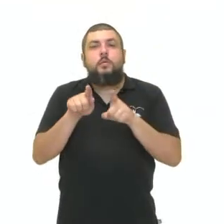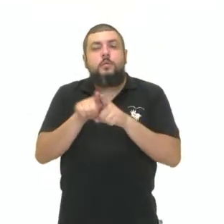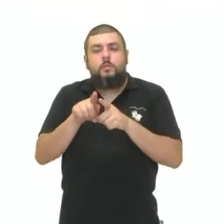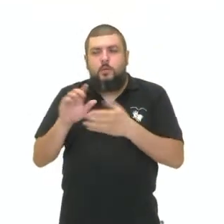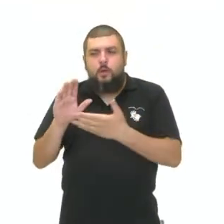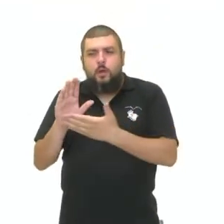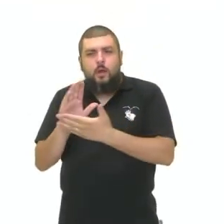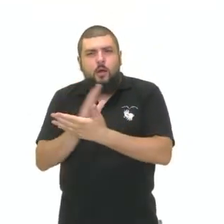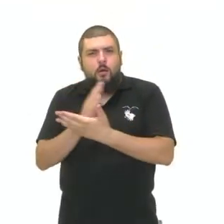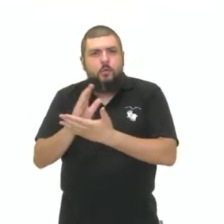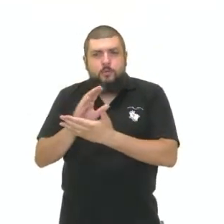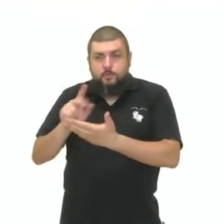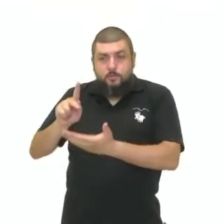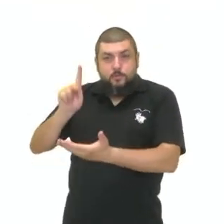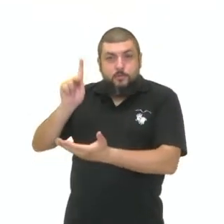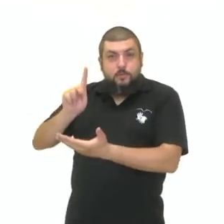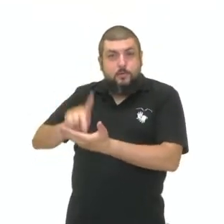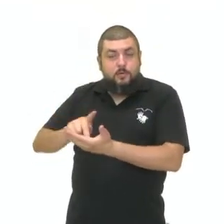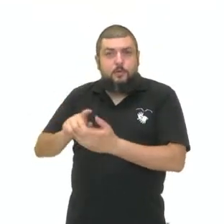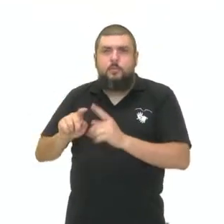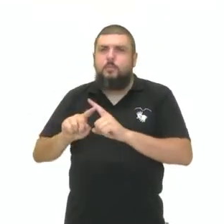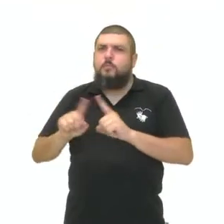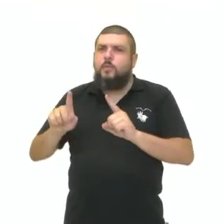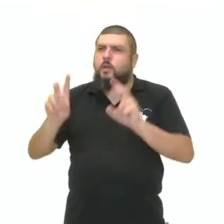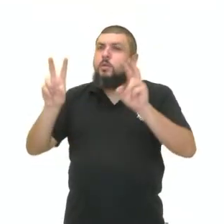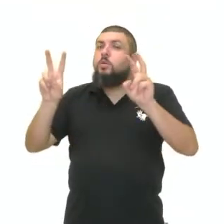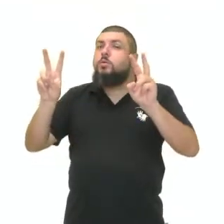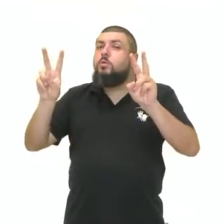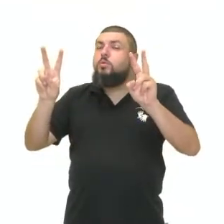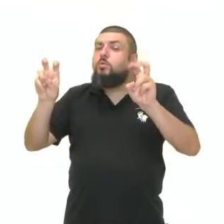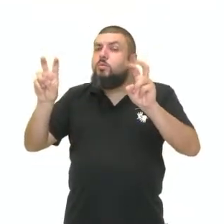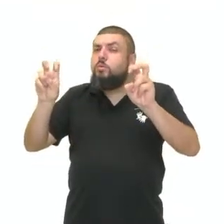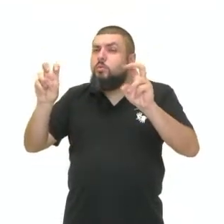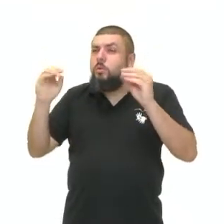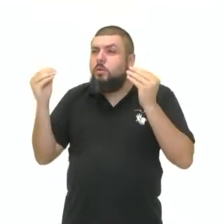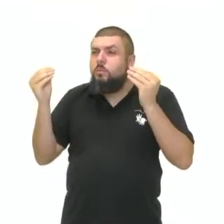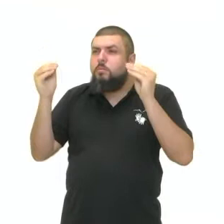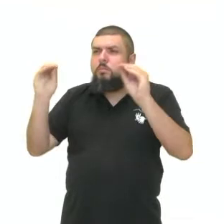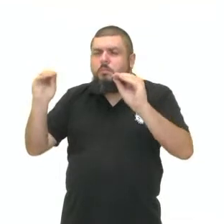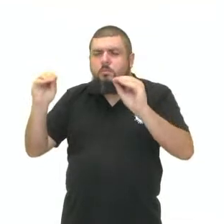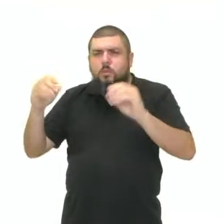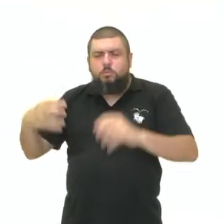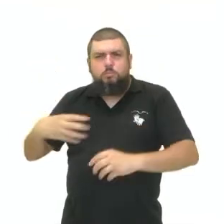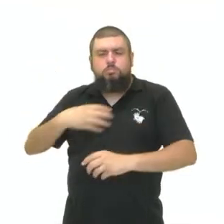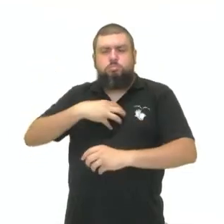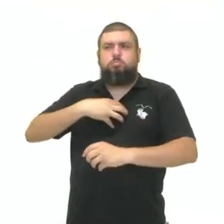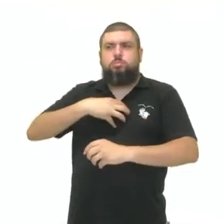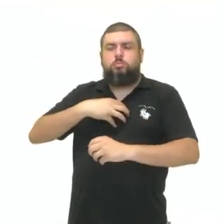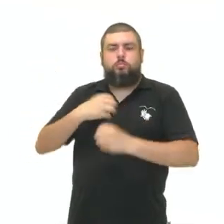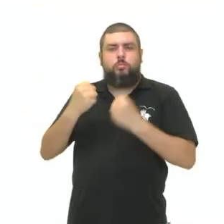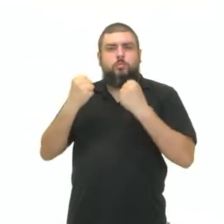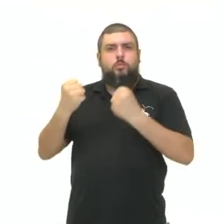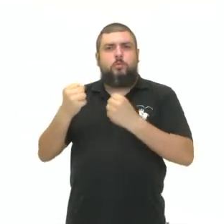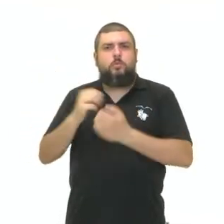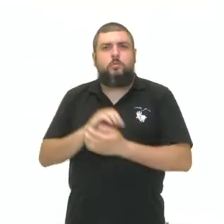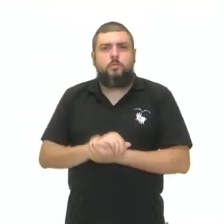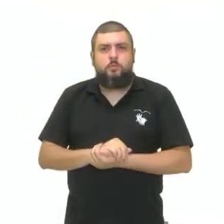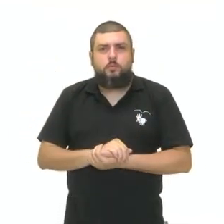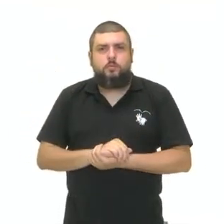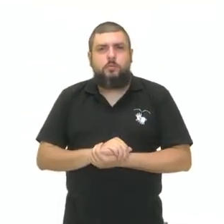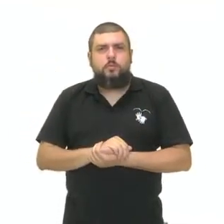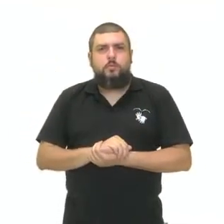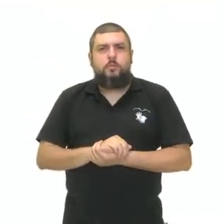baseadas em fatos verdadeiros, porém com títulos exagerados ou sensacionalistas, explica o